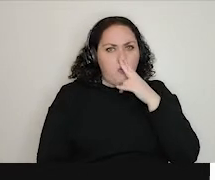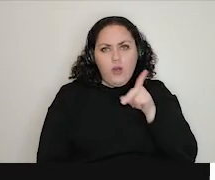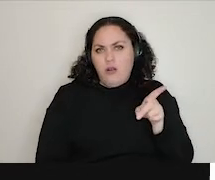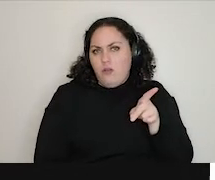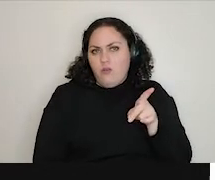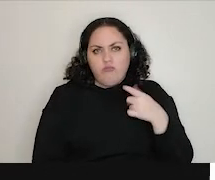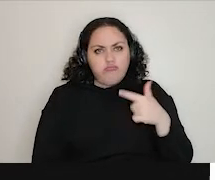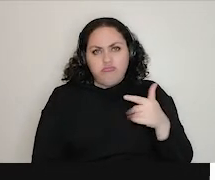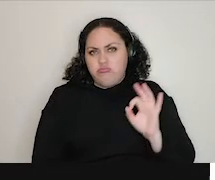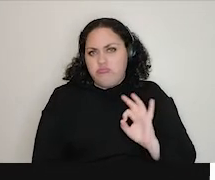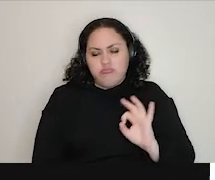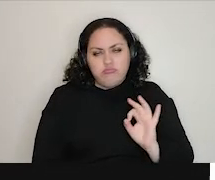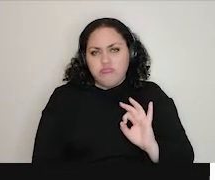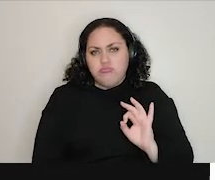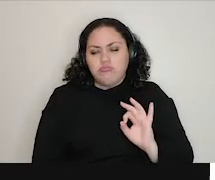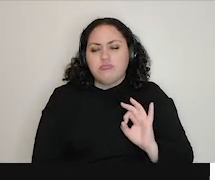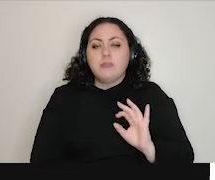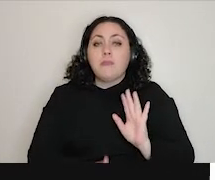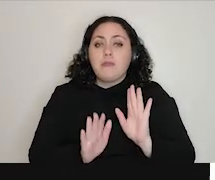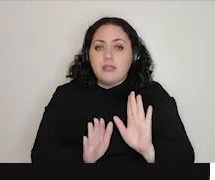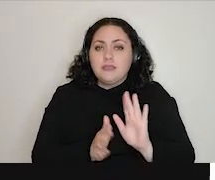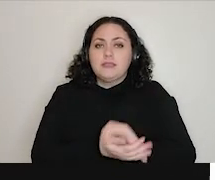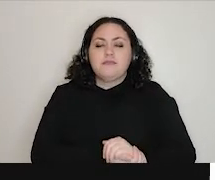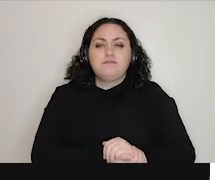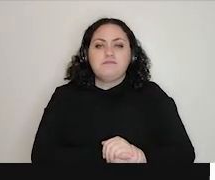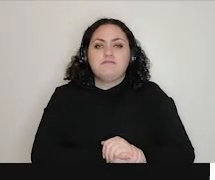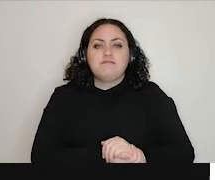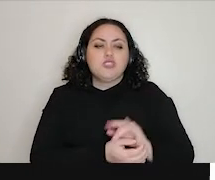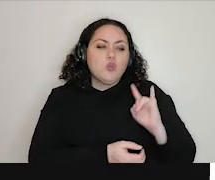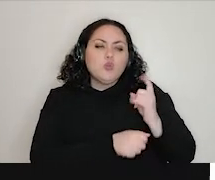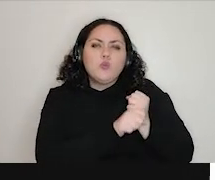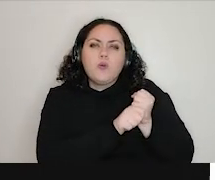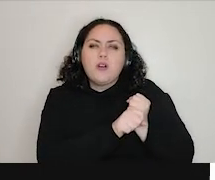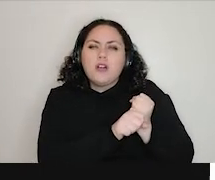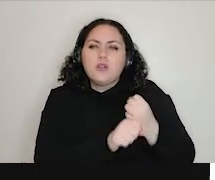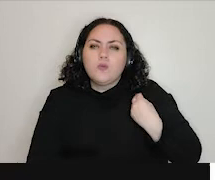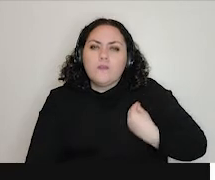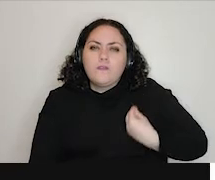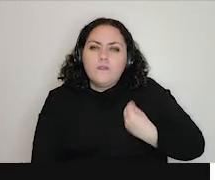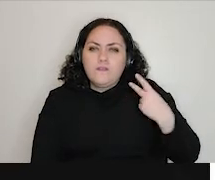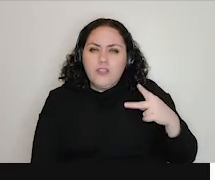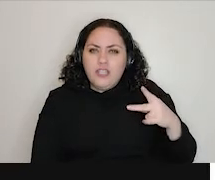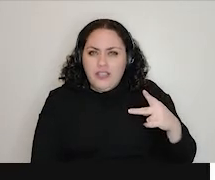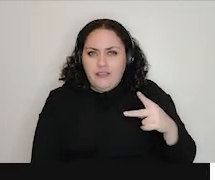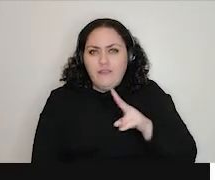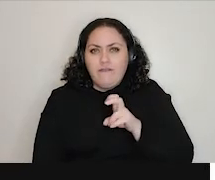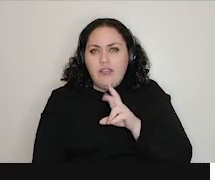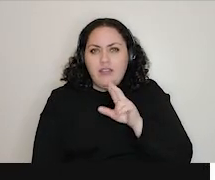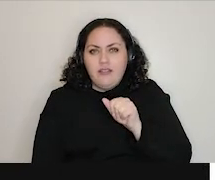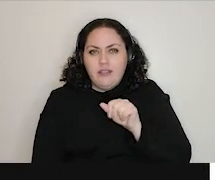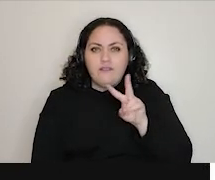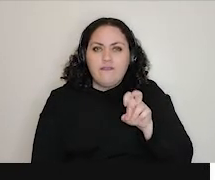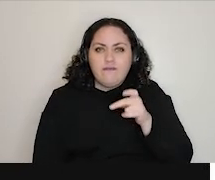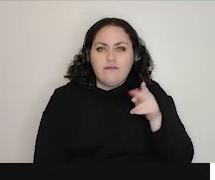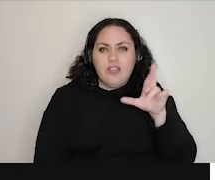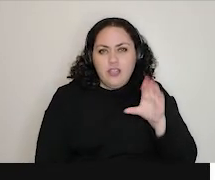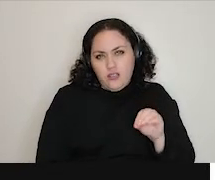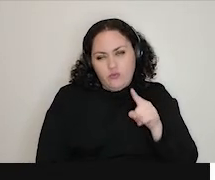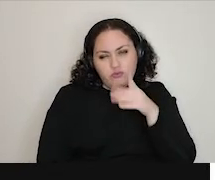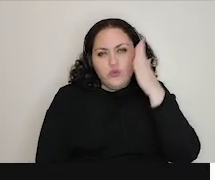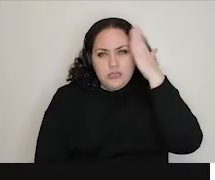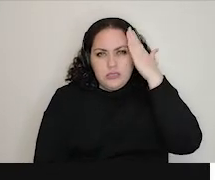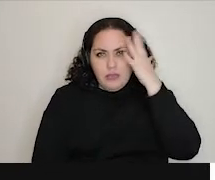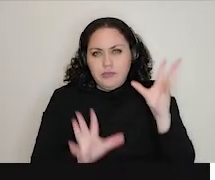ele não usava essas mesmas roupas que a gente vê aqui na imagem. Né. E nos últimos anos de vida, né, da